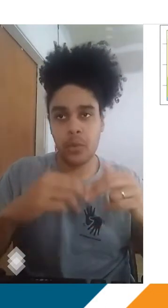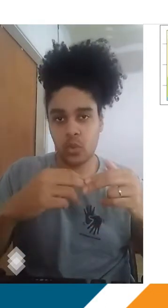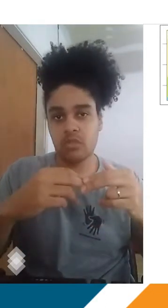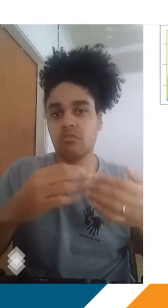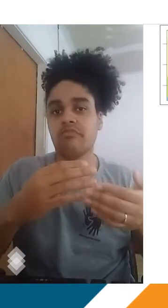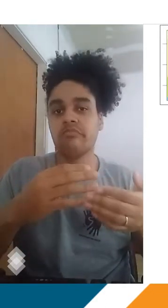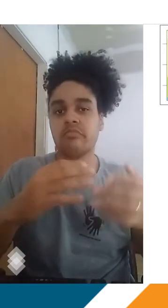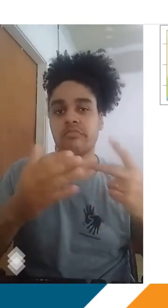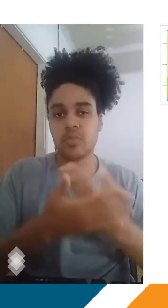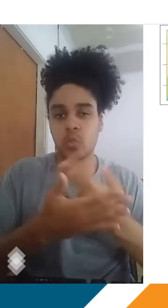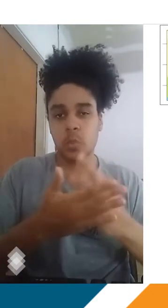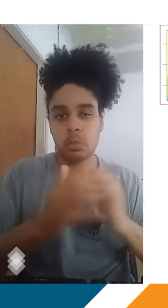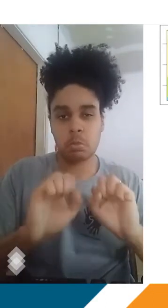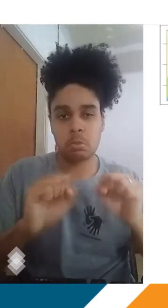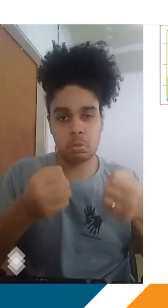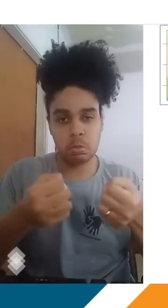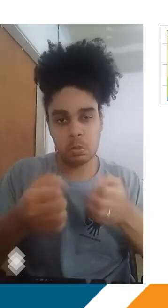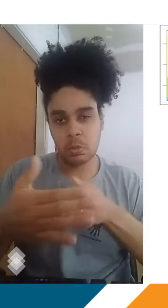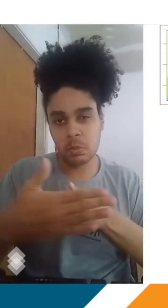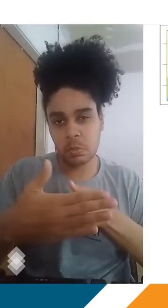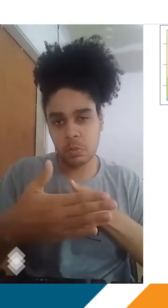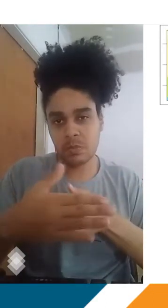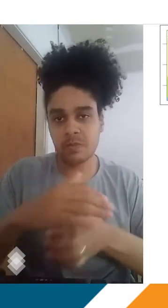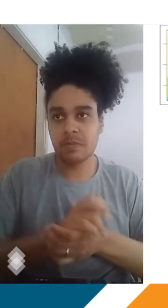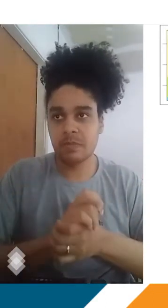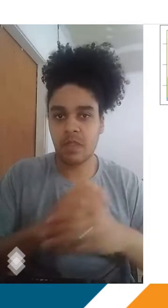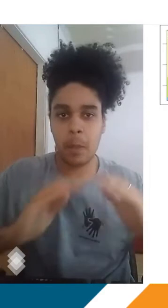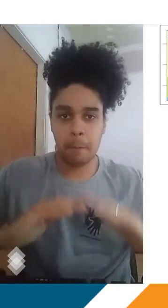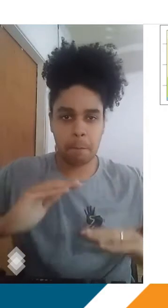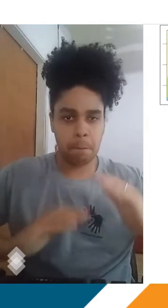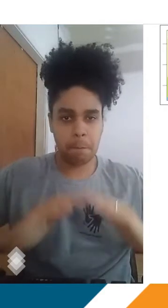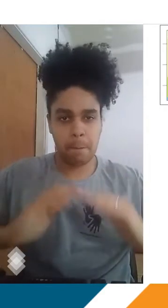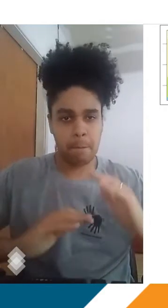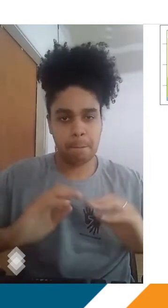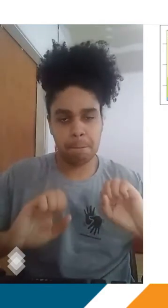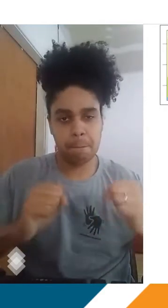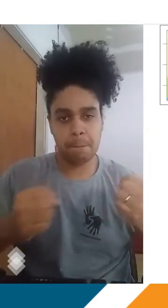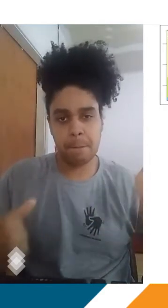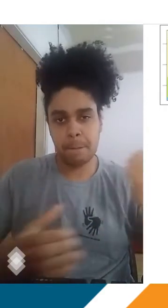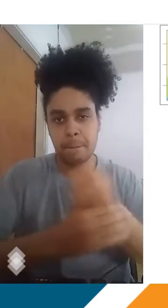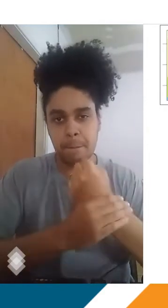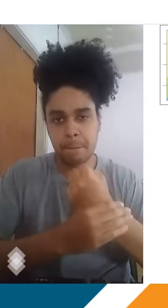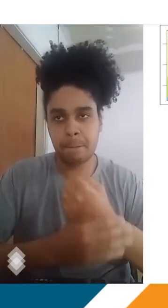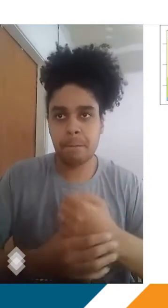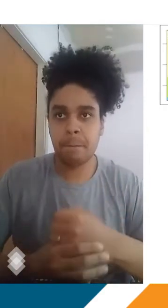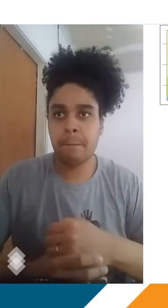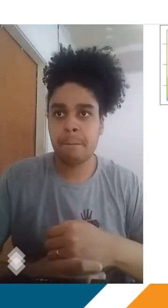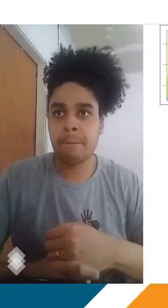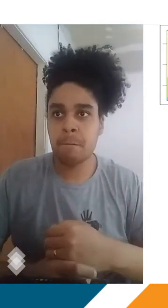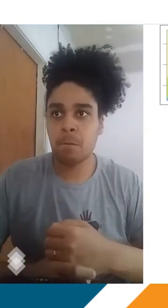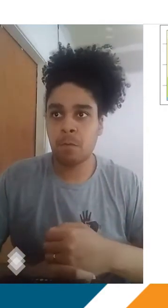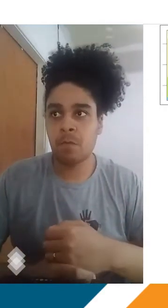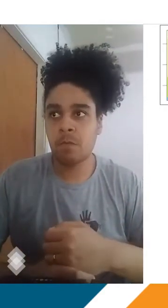país. Em 1º de março de 1565, Estácio de Sá funda a cidade de São Sebastião do